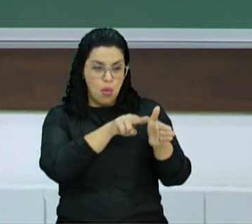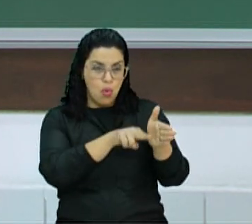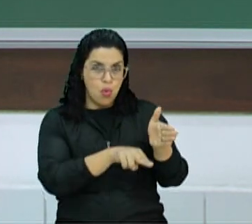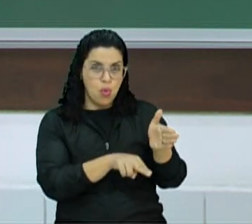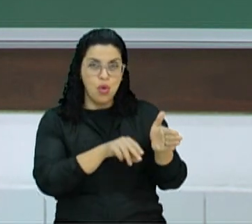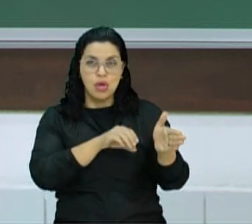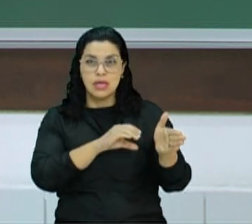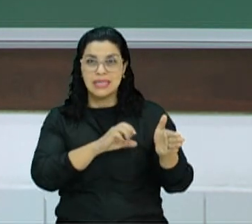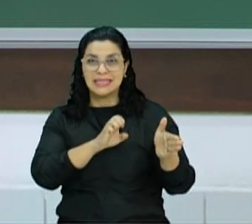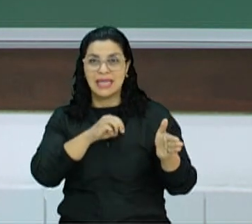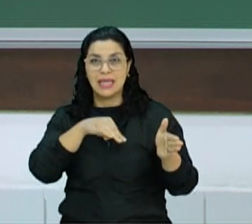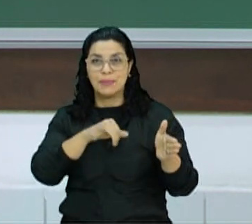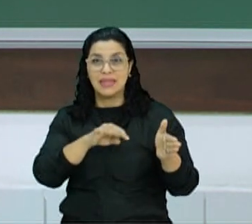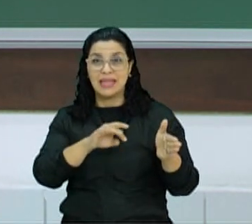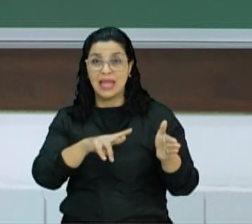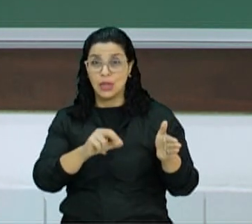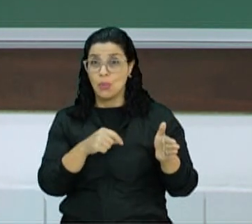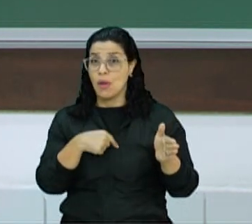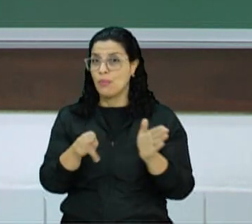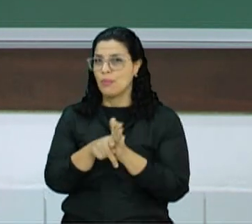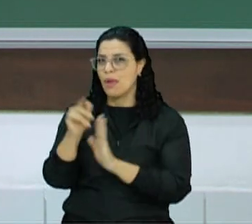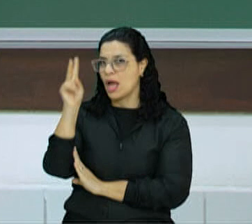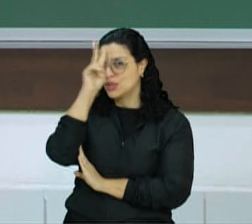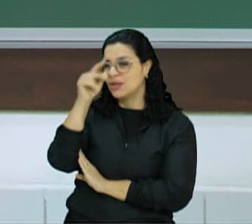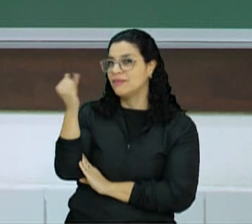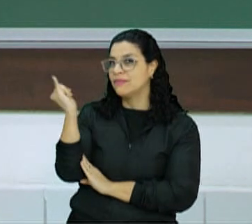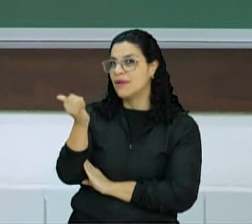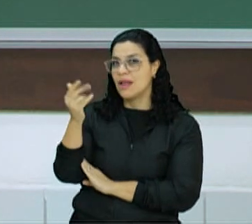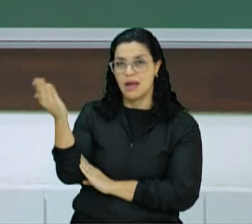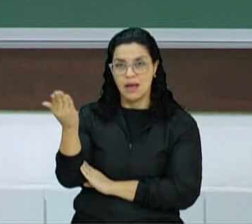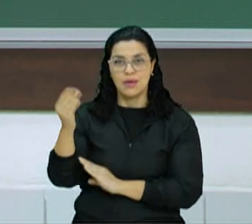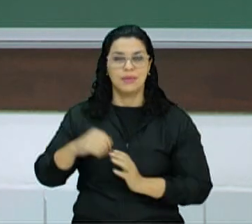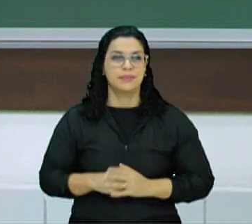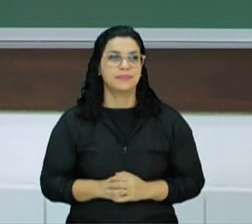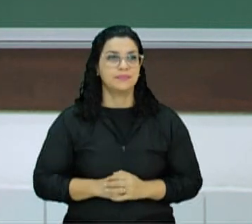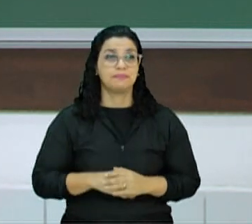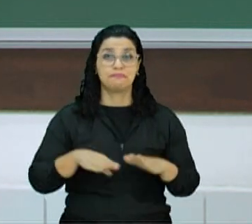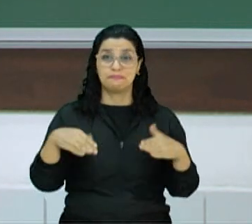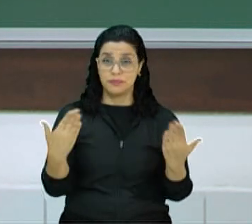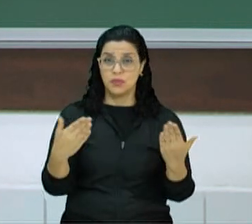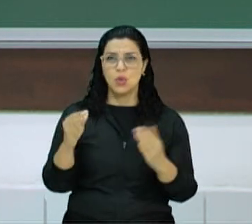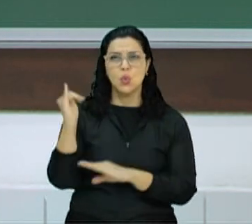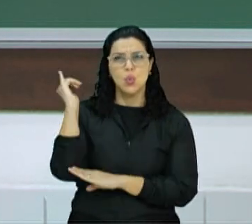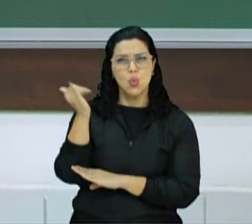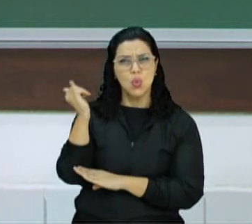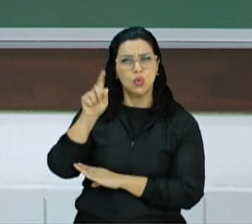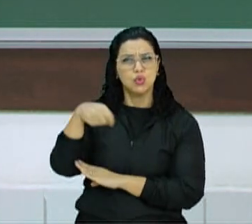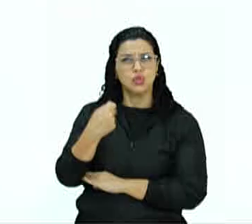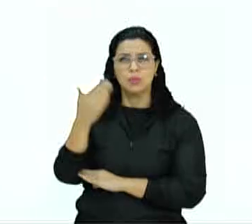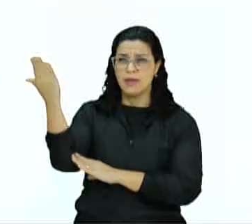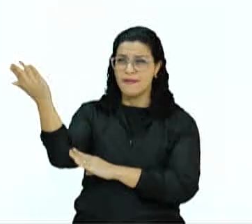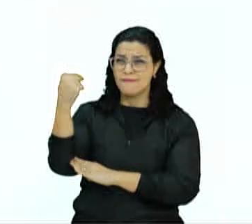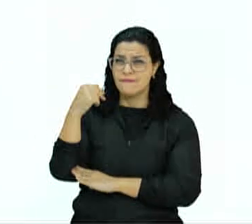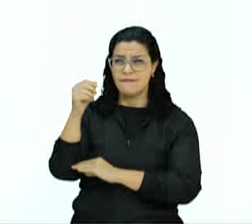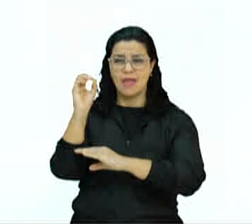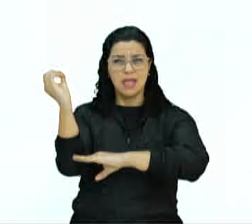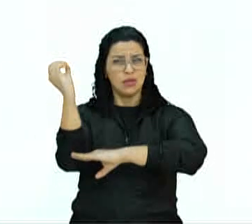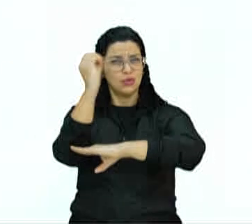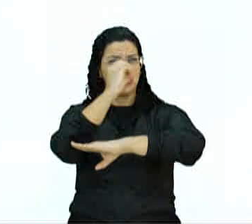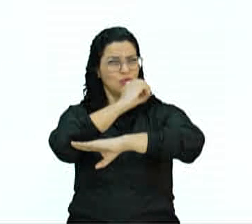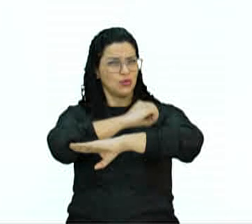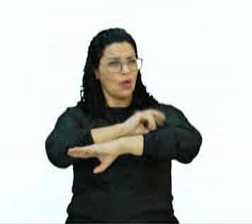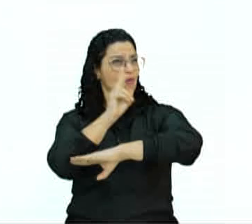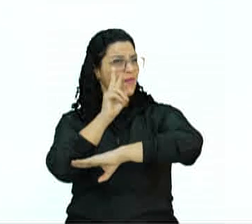sobre isso que será o conto da Lígia Fagundes Telles. Olha lá então, conto Venha Ver o Pôr do Sol. Acompanha comigo a